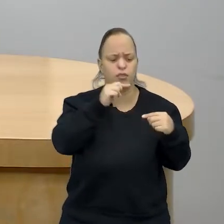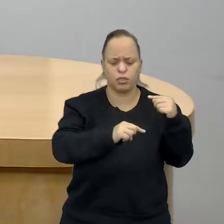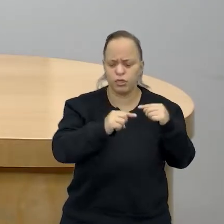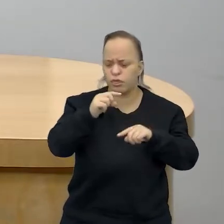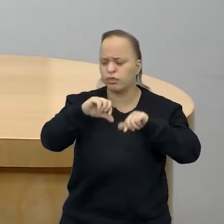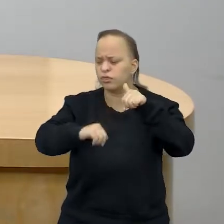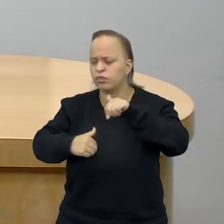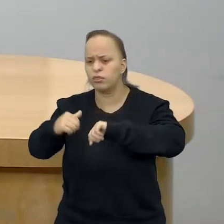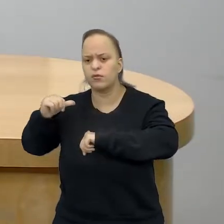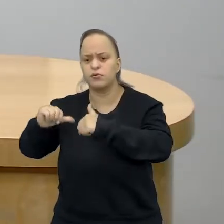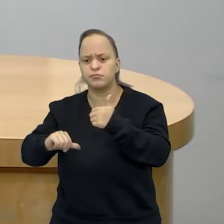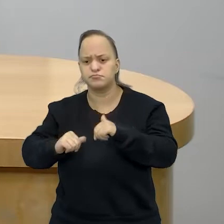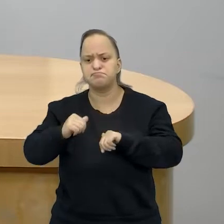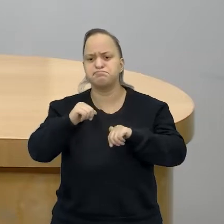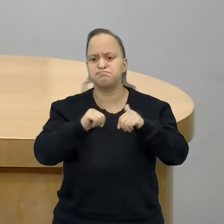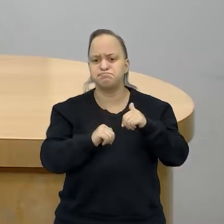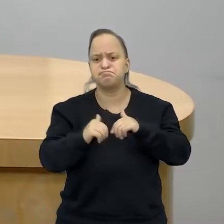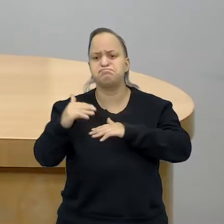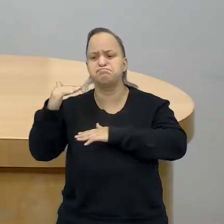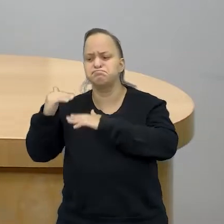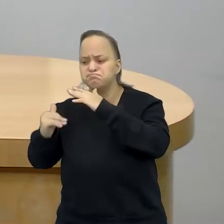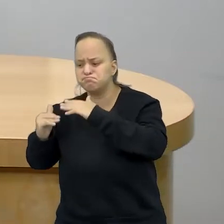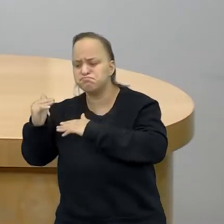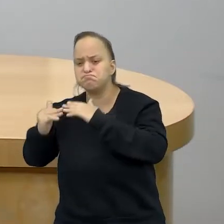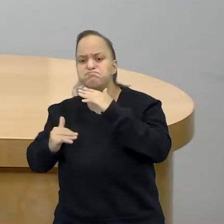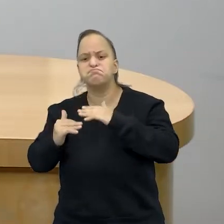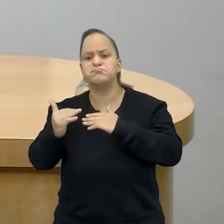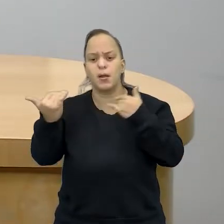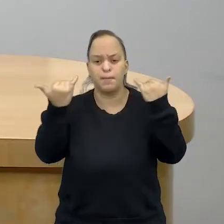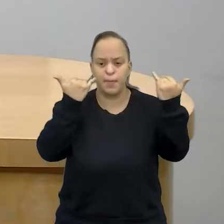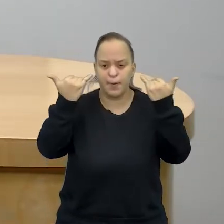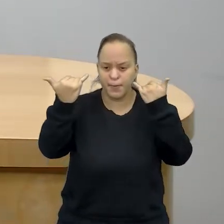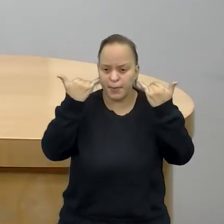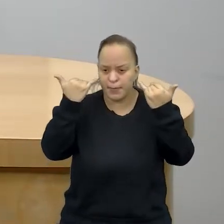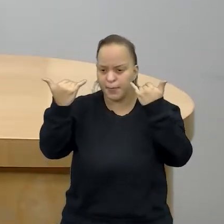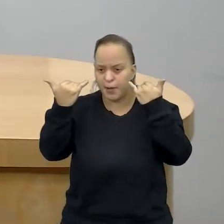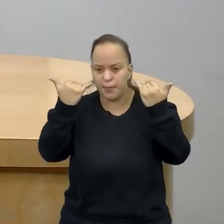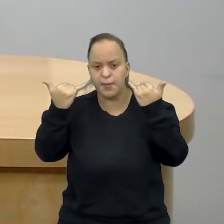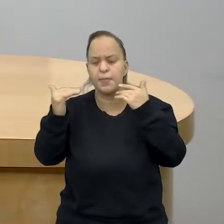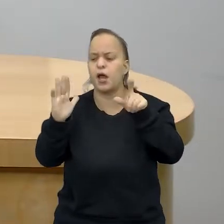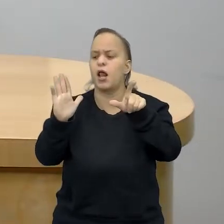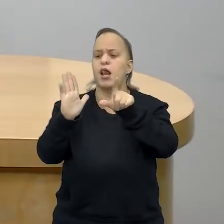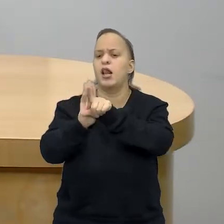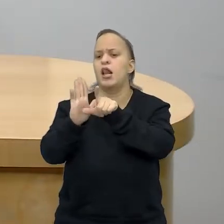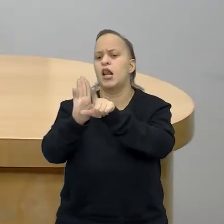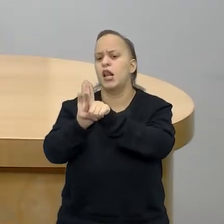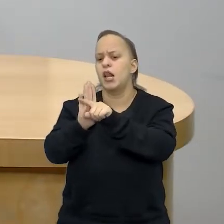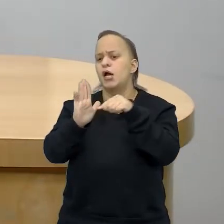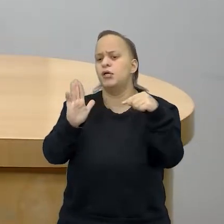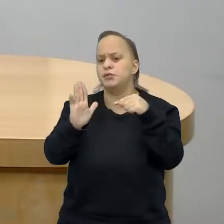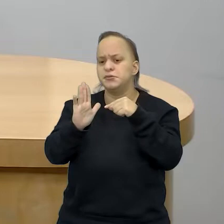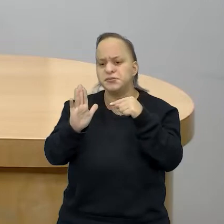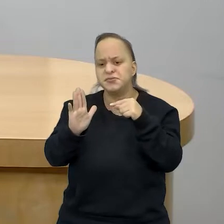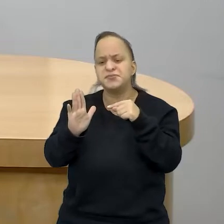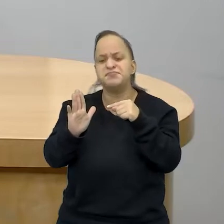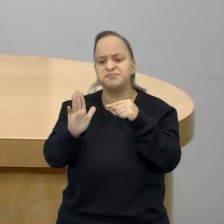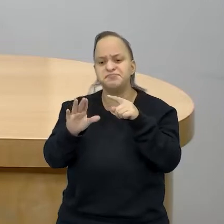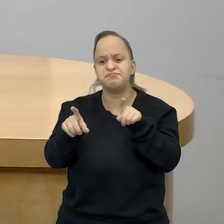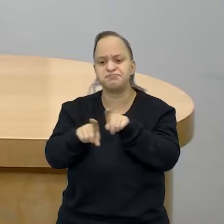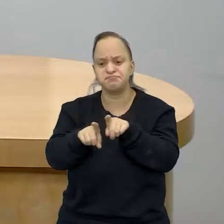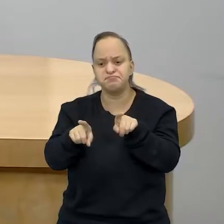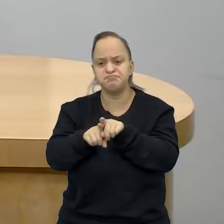vimos serviços, escutamos os especialistas, nós vimos a parte de legislação, né? Na atividade 3 a gente